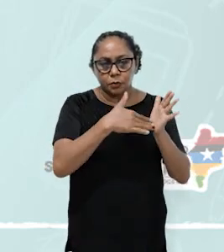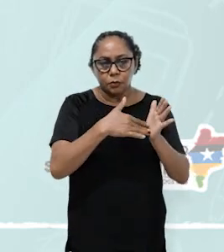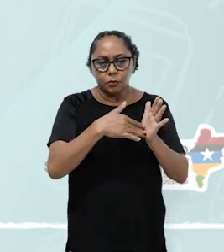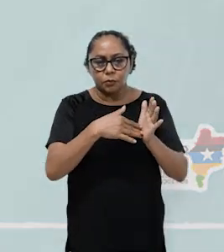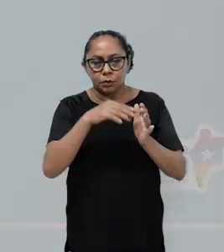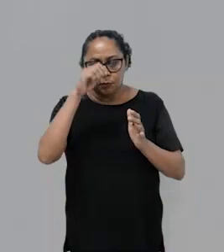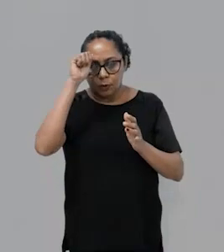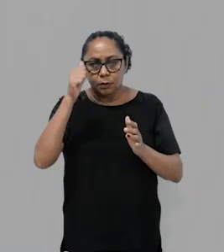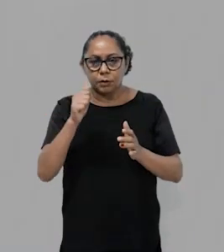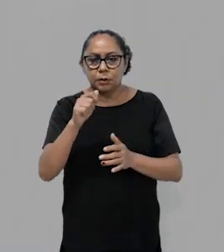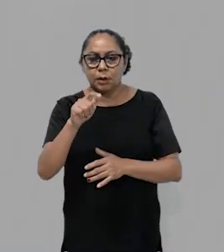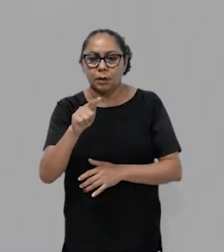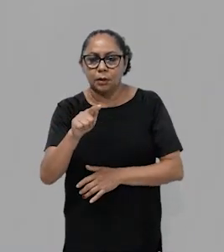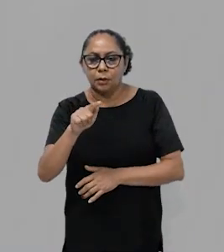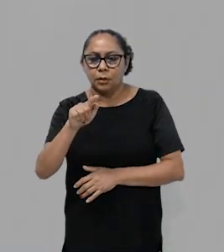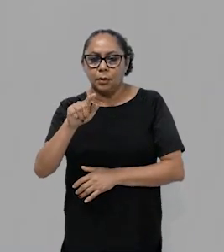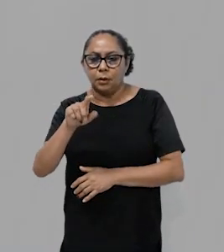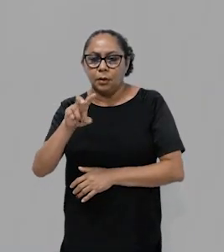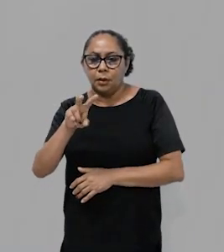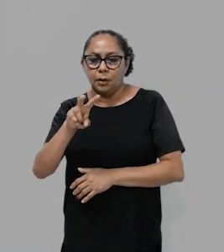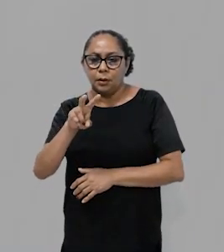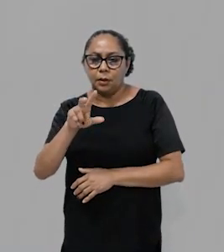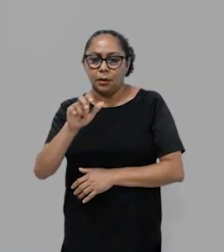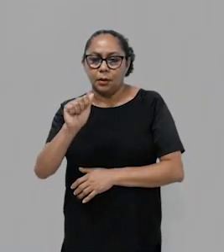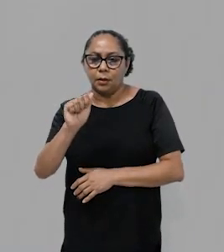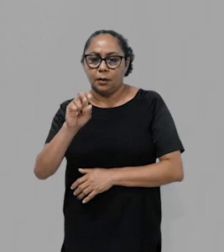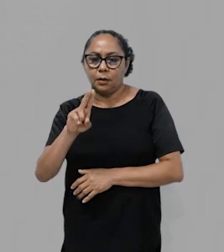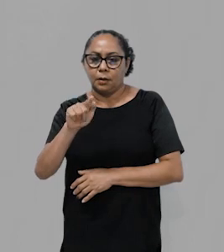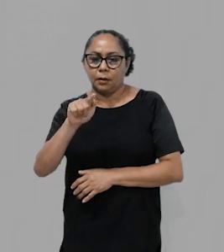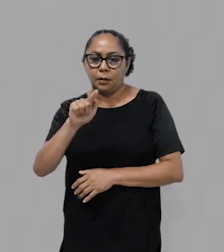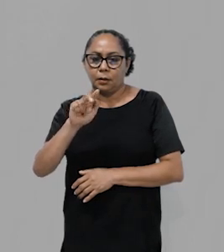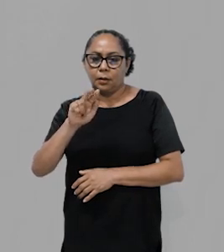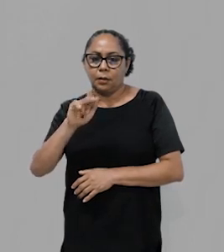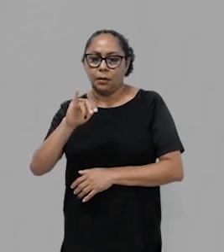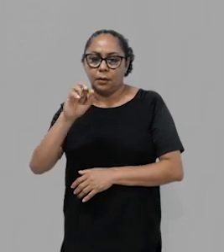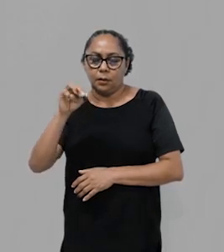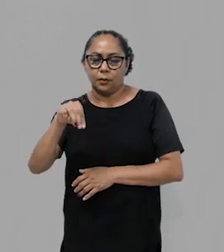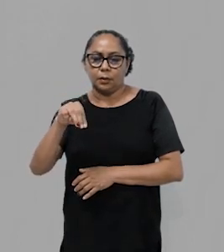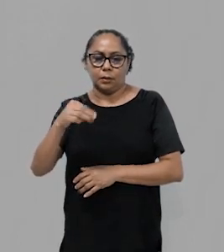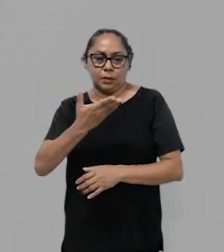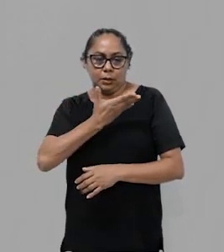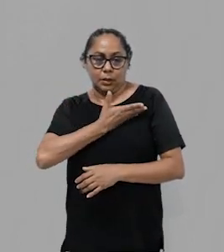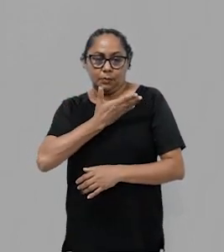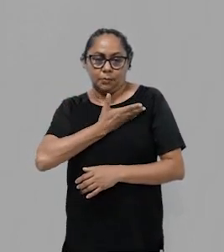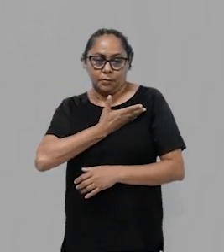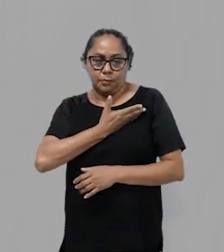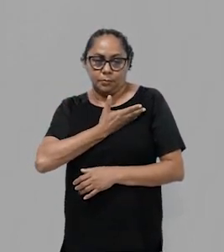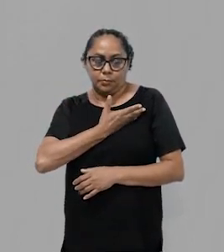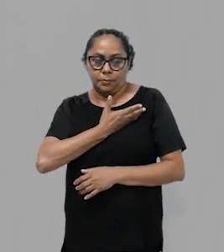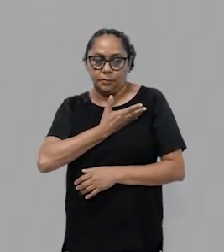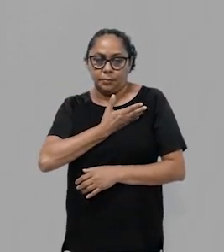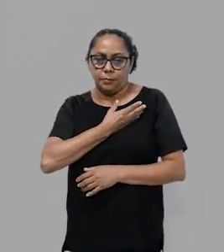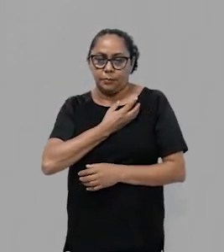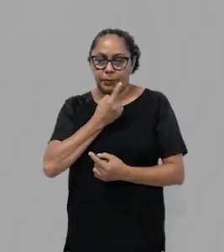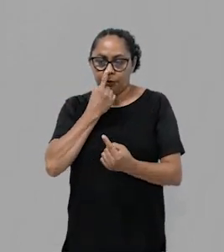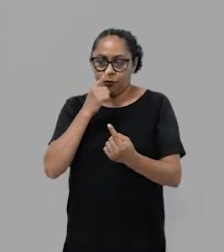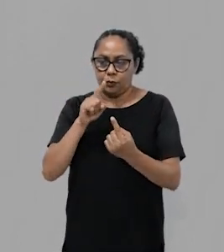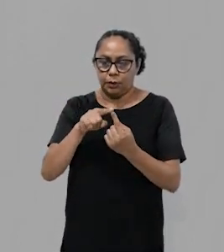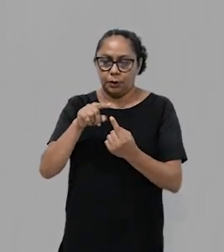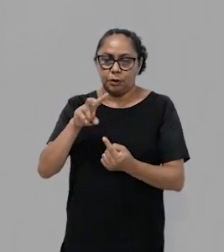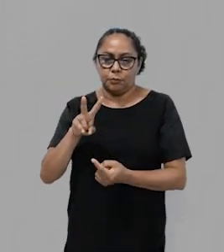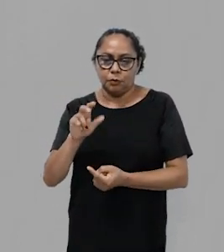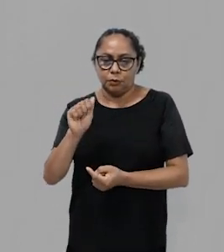escreve Gauguin, mas se lê Gauguin, certo? Paul Gauguin. Esse aqui era amigo pessoal de Van Gogh, e as histórias se